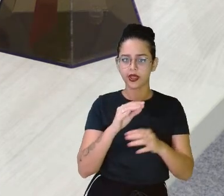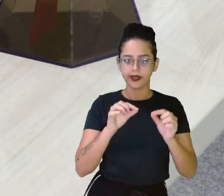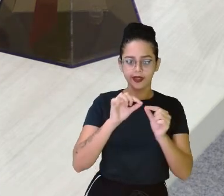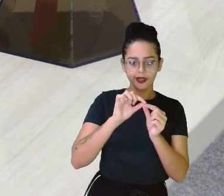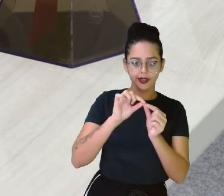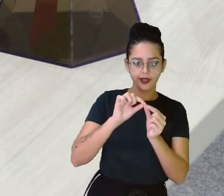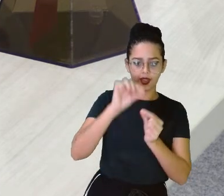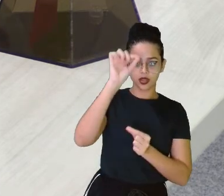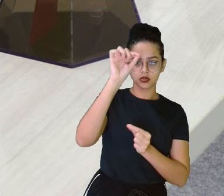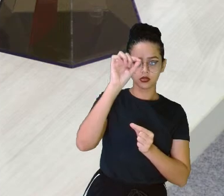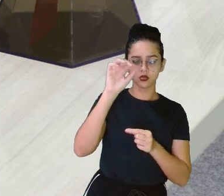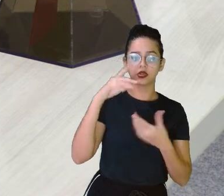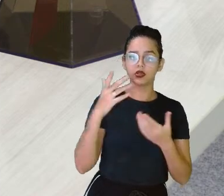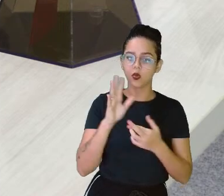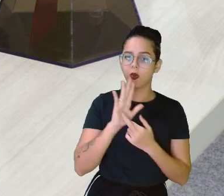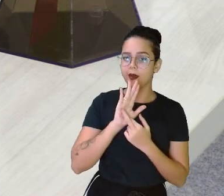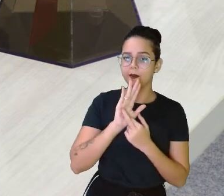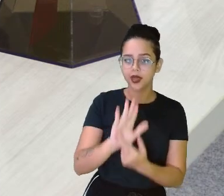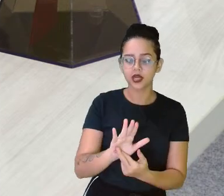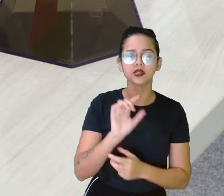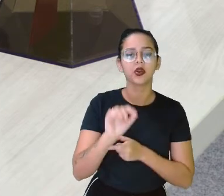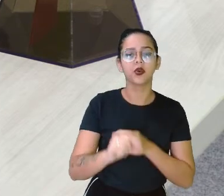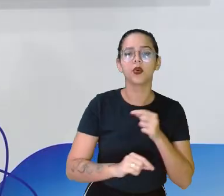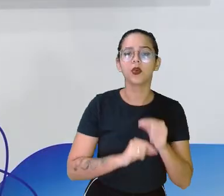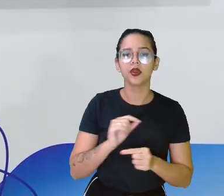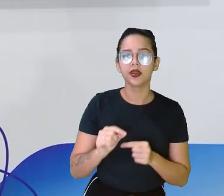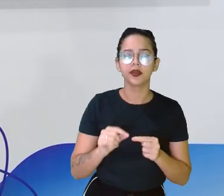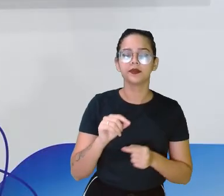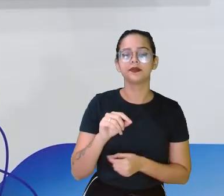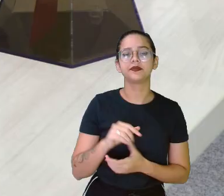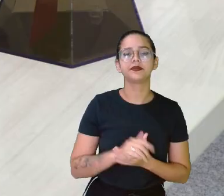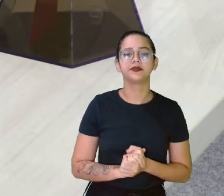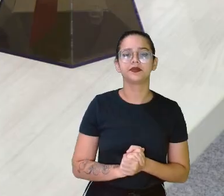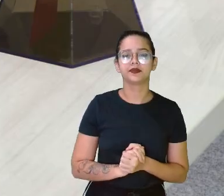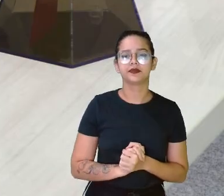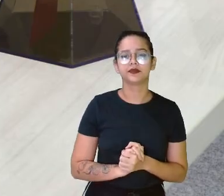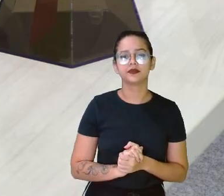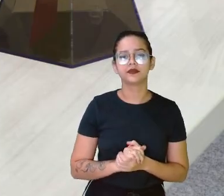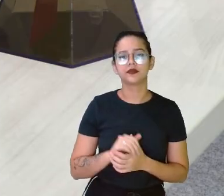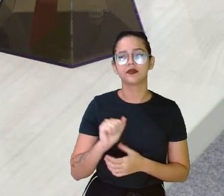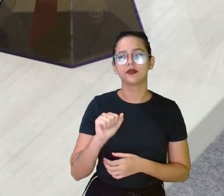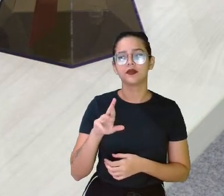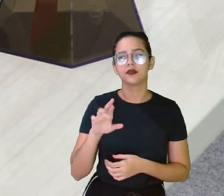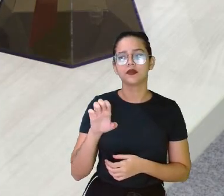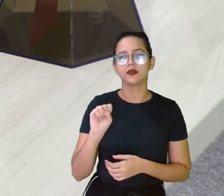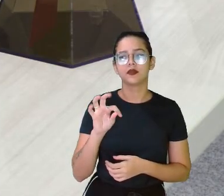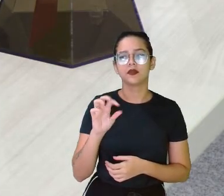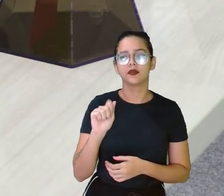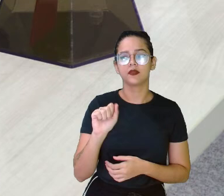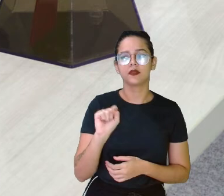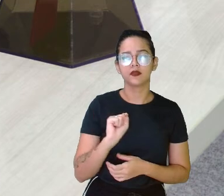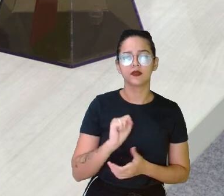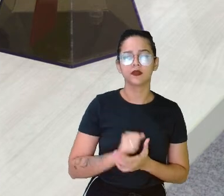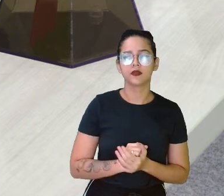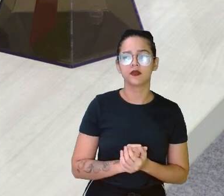então ele corresponde ao meu segmento de reta. Ó. Arestas,